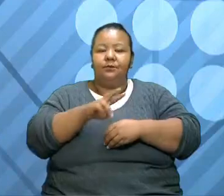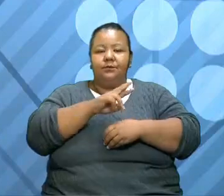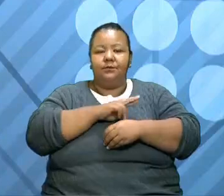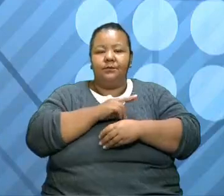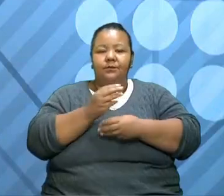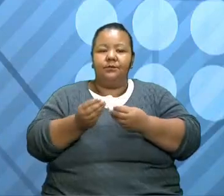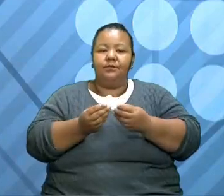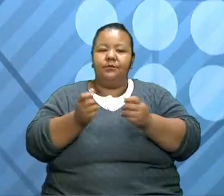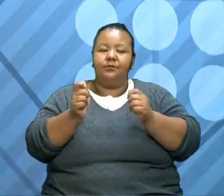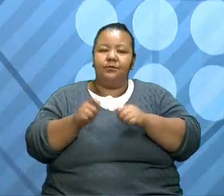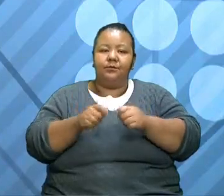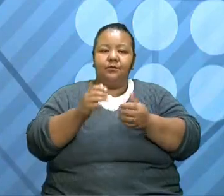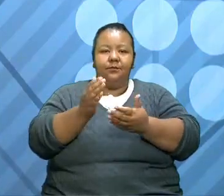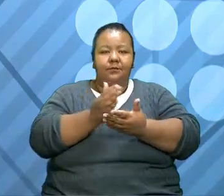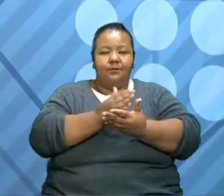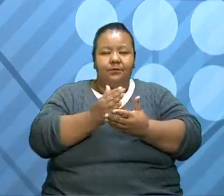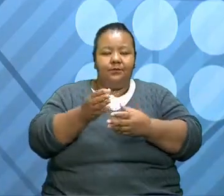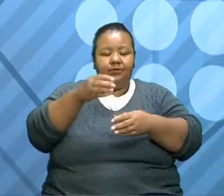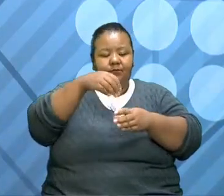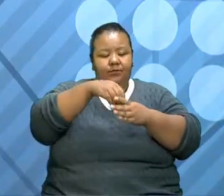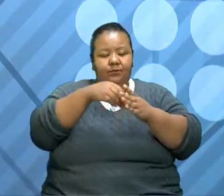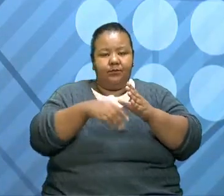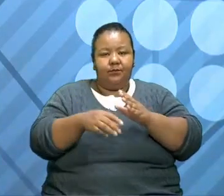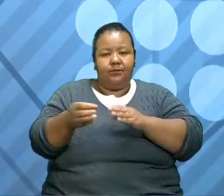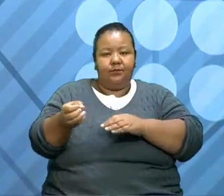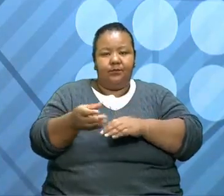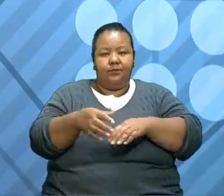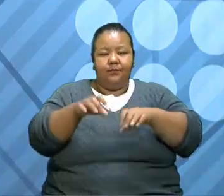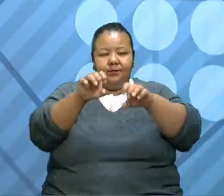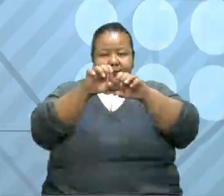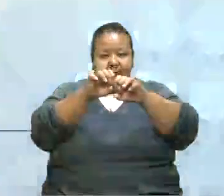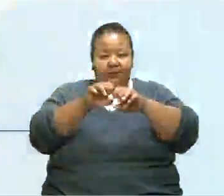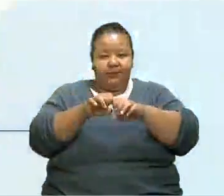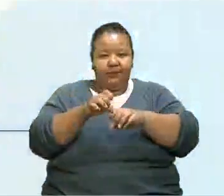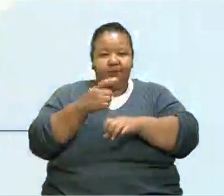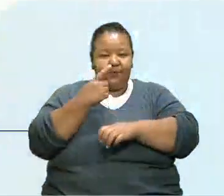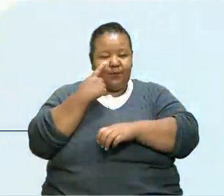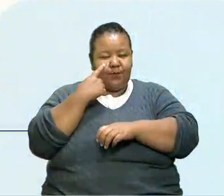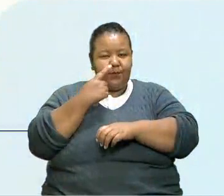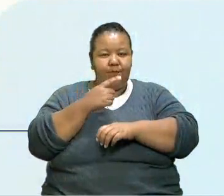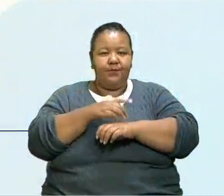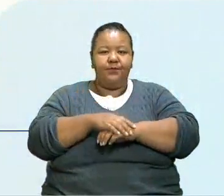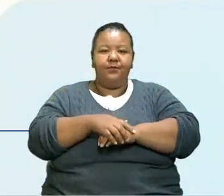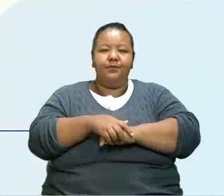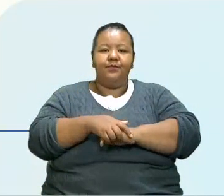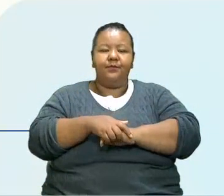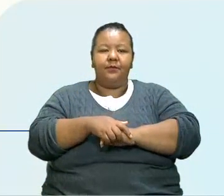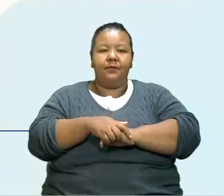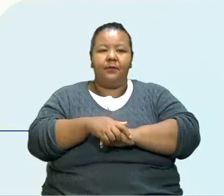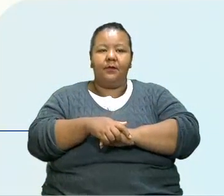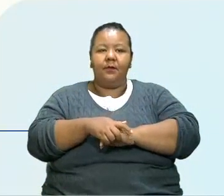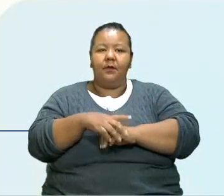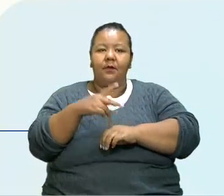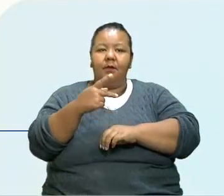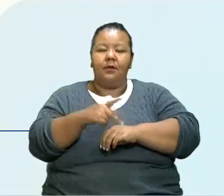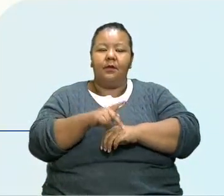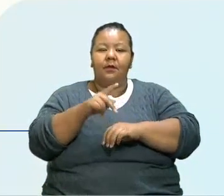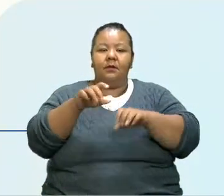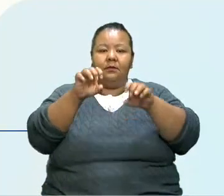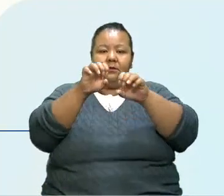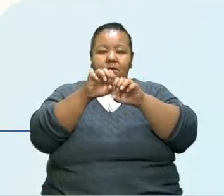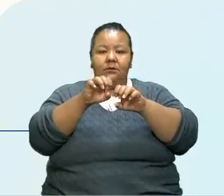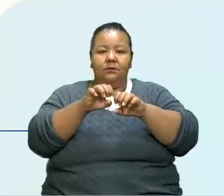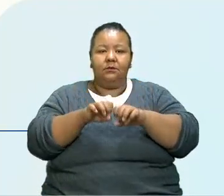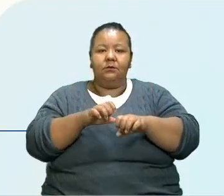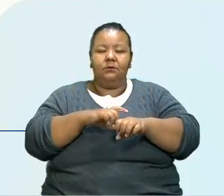como que a gente pode dividir isso? Dentro de uma nova estrutura. Vamos ver? Essa estrutura organizacional pode ser